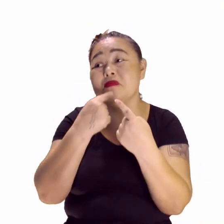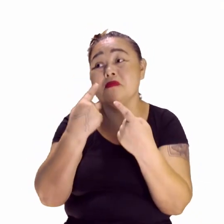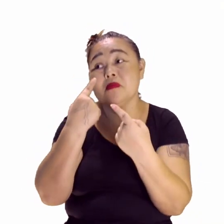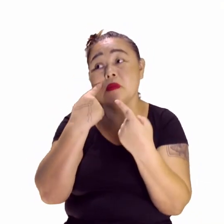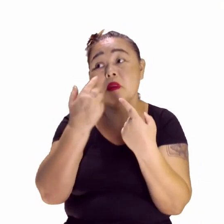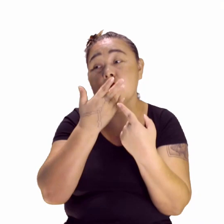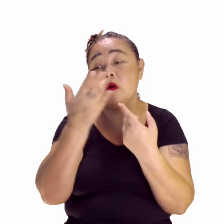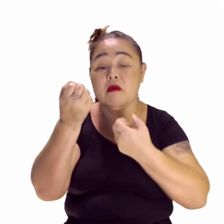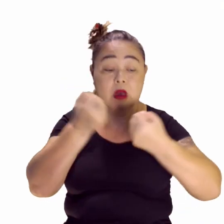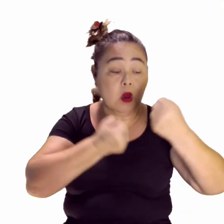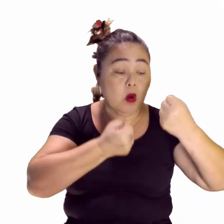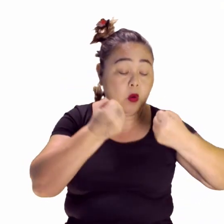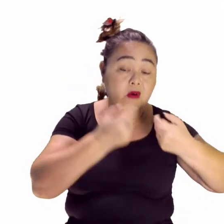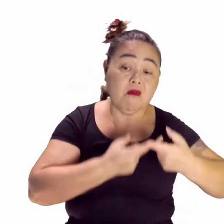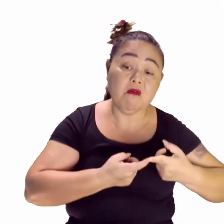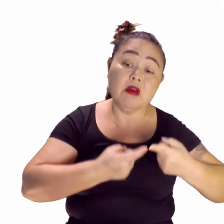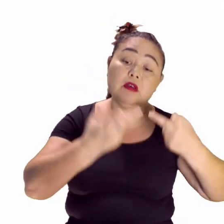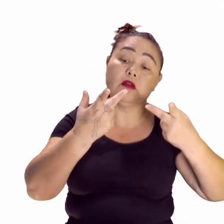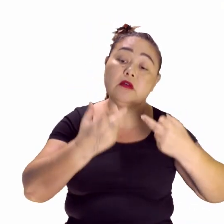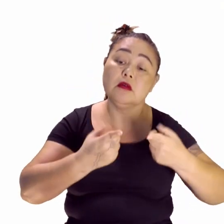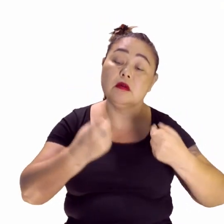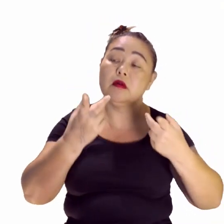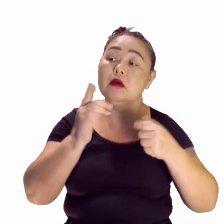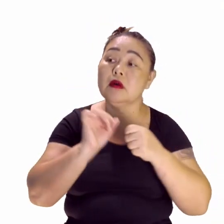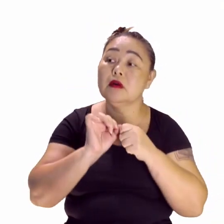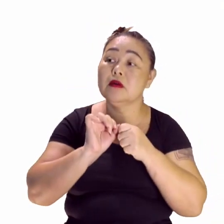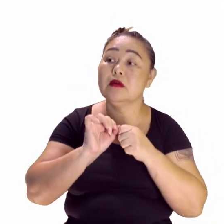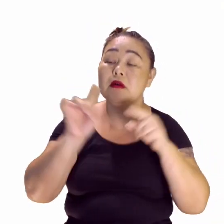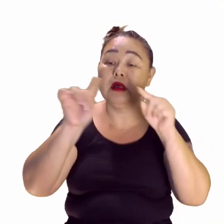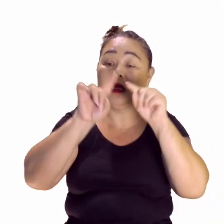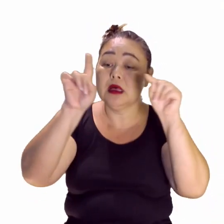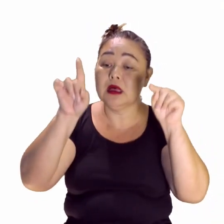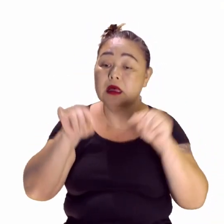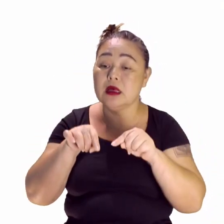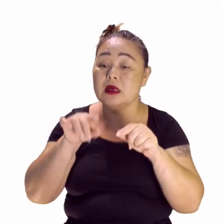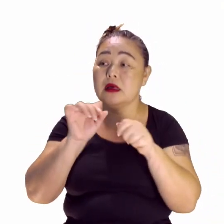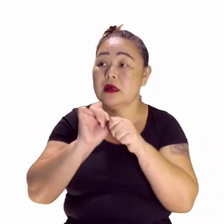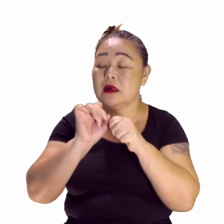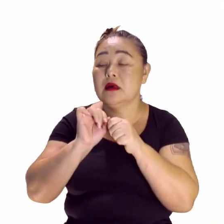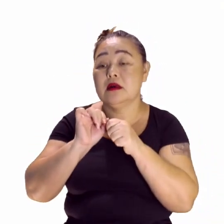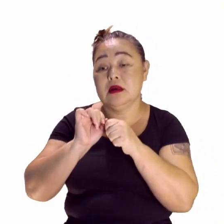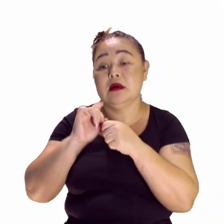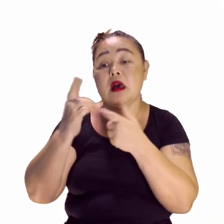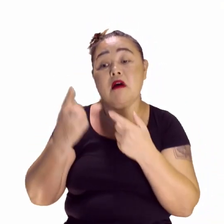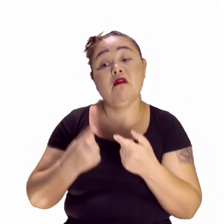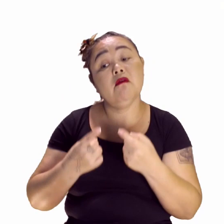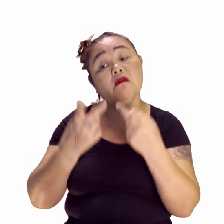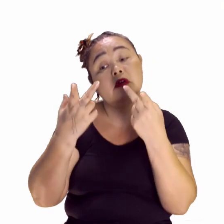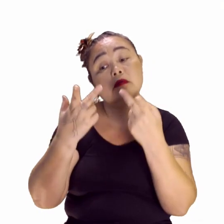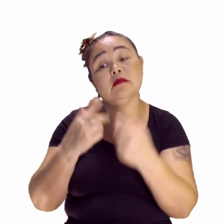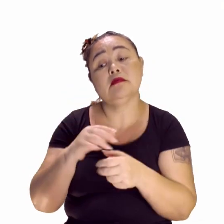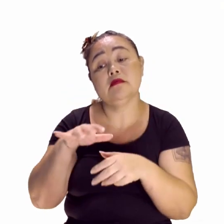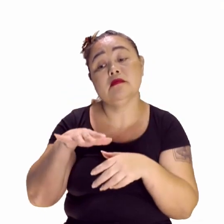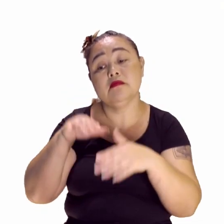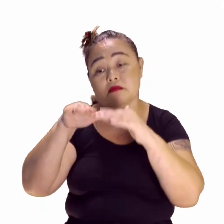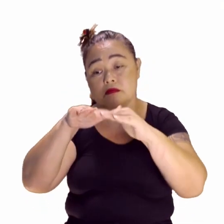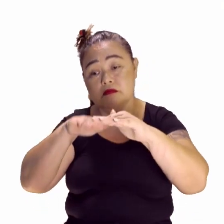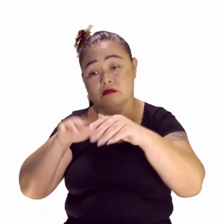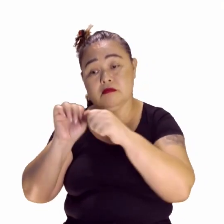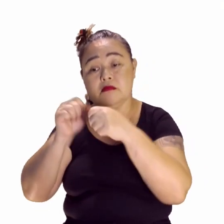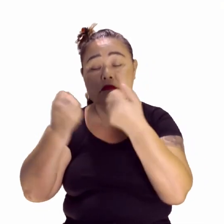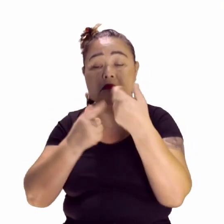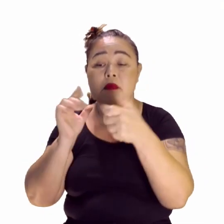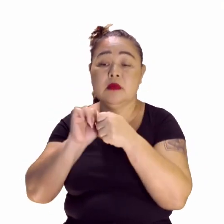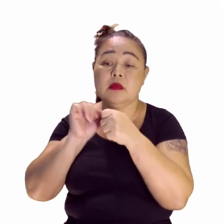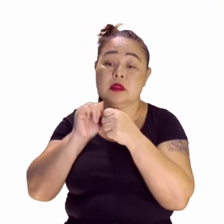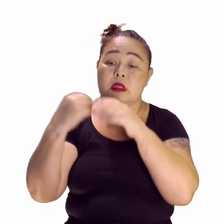vê o carro sendo vendido. Mas ali é serviço, não é exatamente. Indústria. As concessionárias, As concessionárias, E não é a indústria